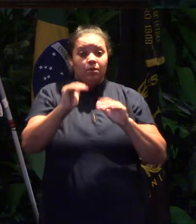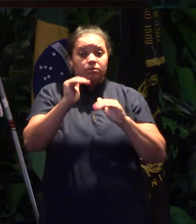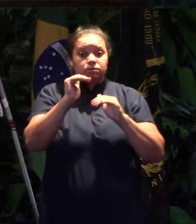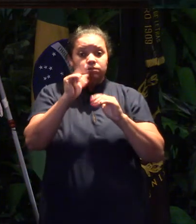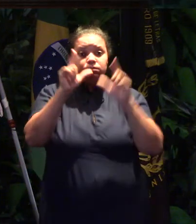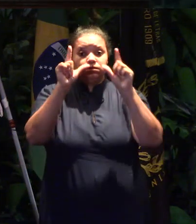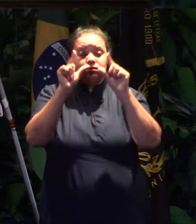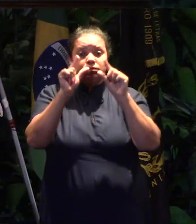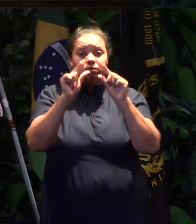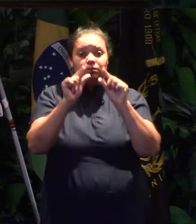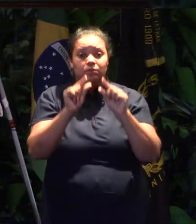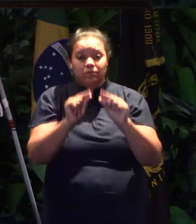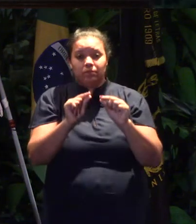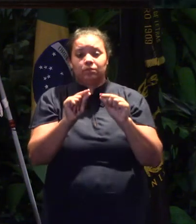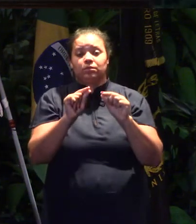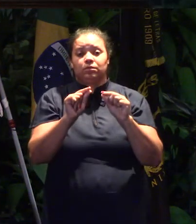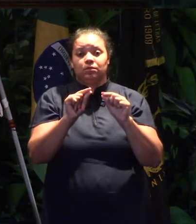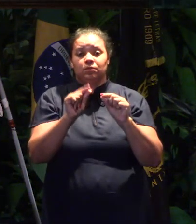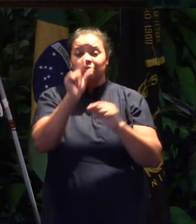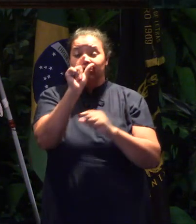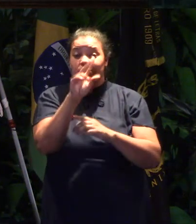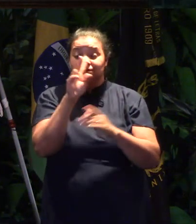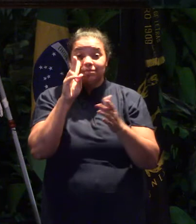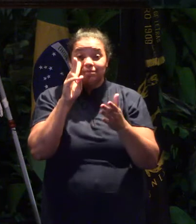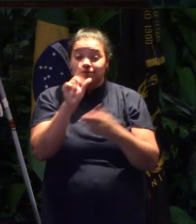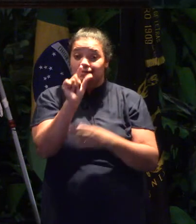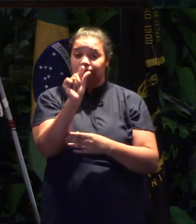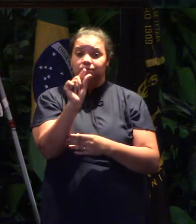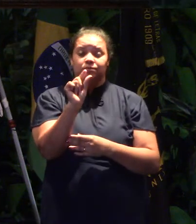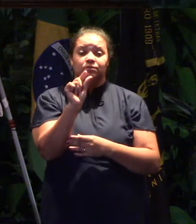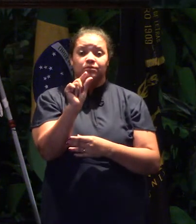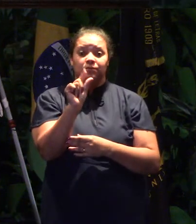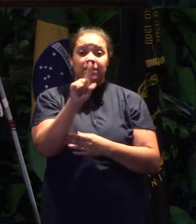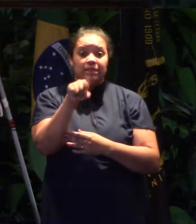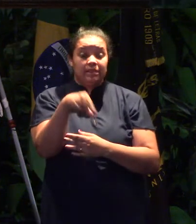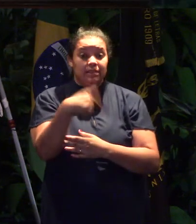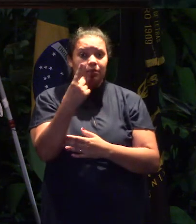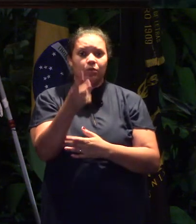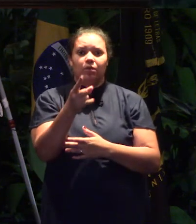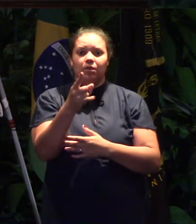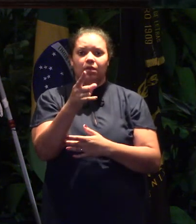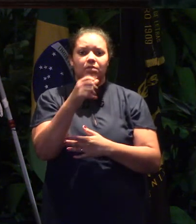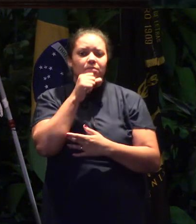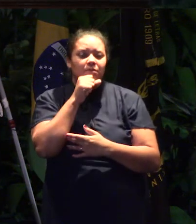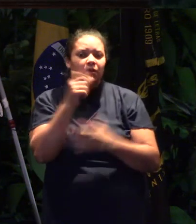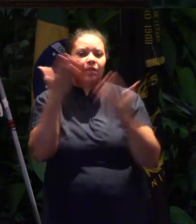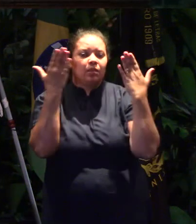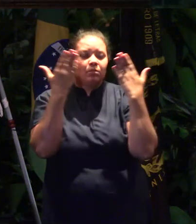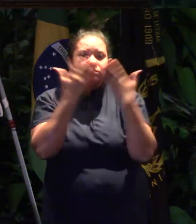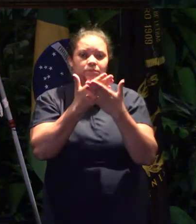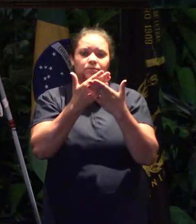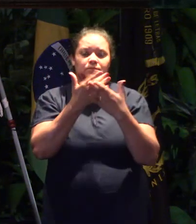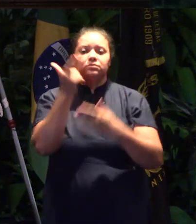dele, ele com baixa visão, bem baixa visão, depois já completamente cego, ele tinha a capacidade de